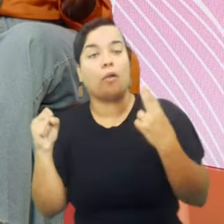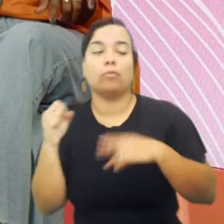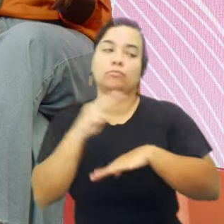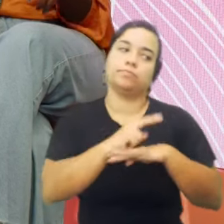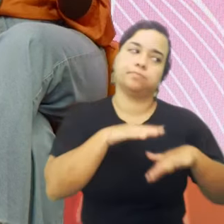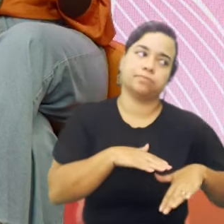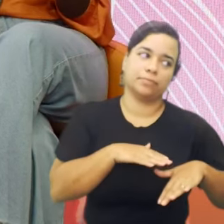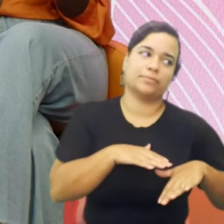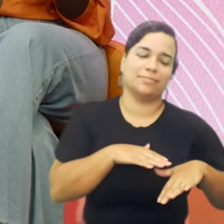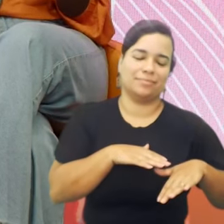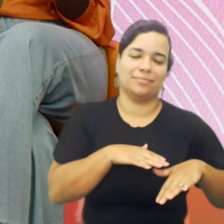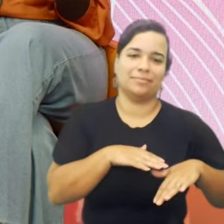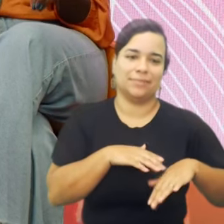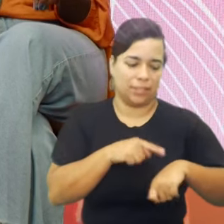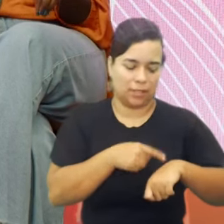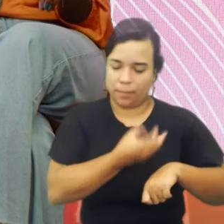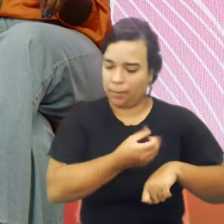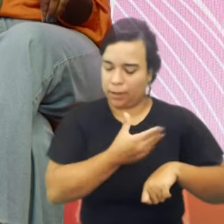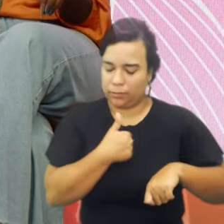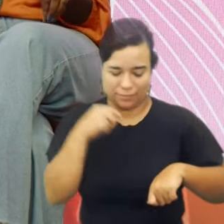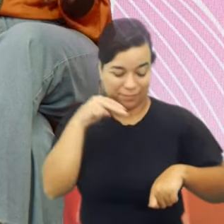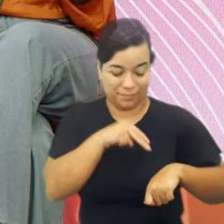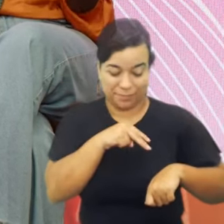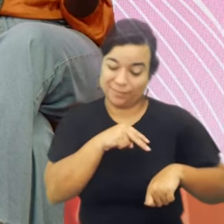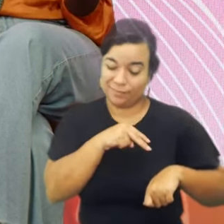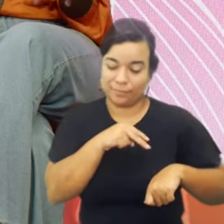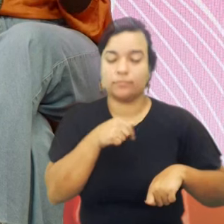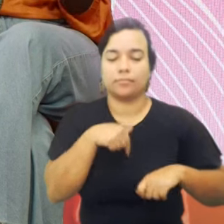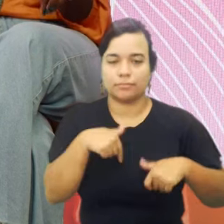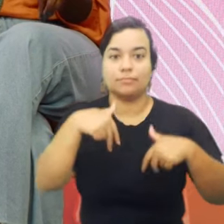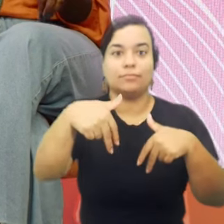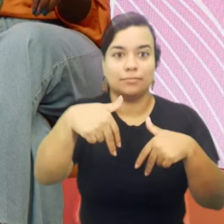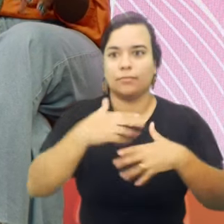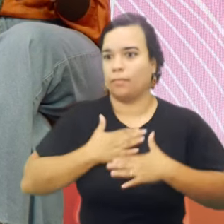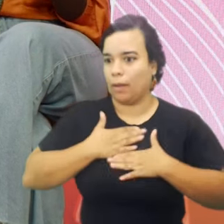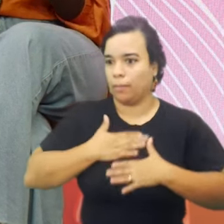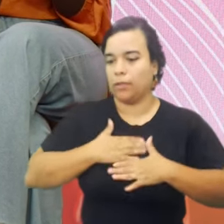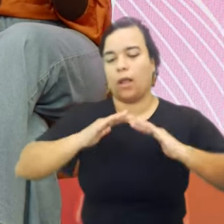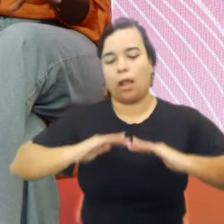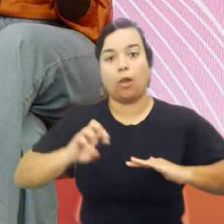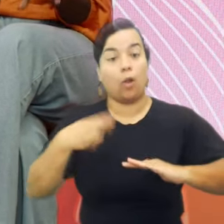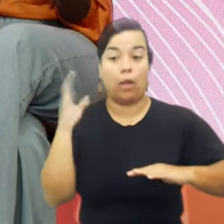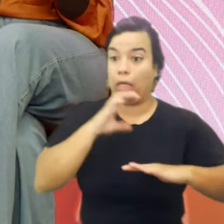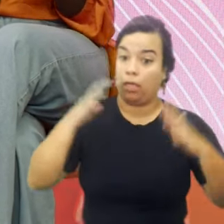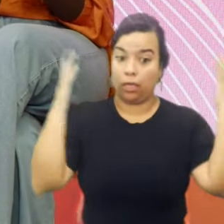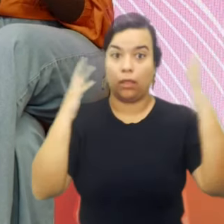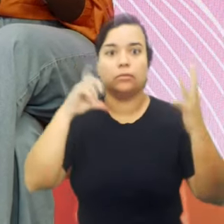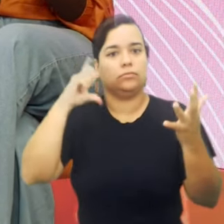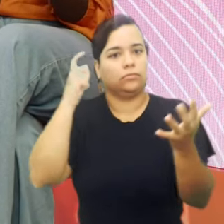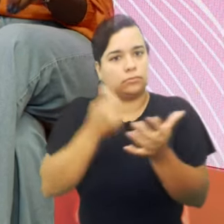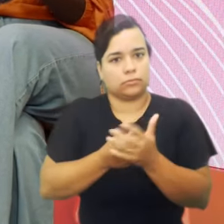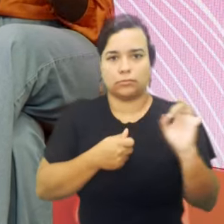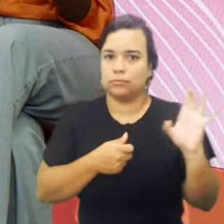colocar o modo soneca, ou levantar na hora que a gente precisa levantar, tomar banho de manhã ou sair apressado. Cada decisão que a gente